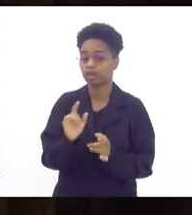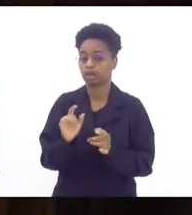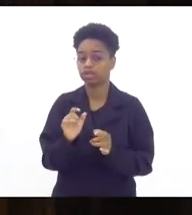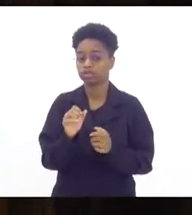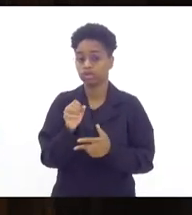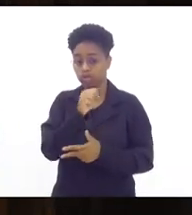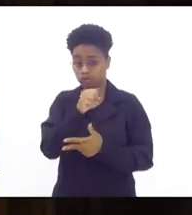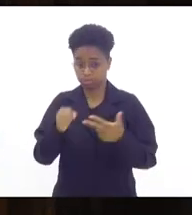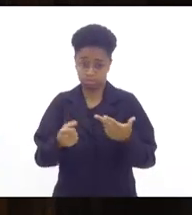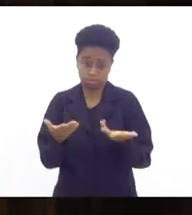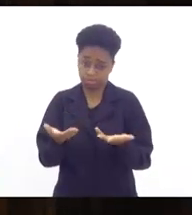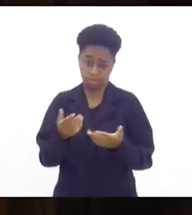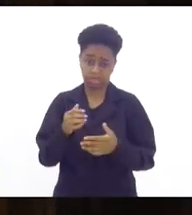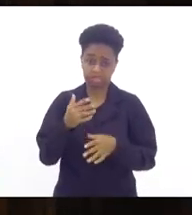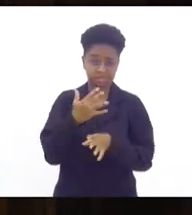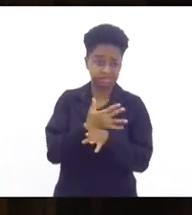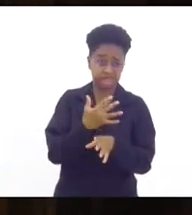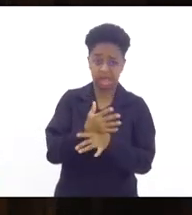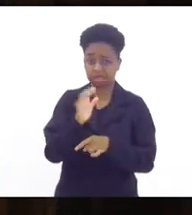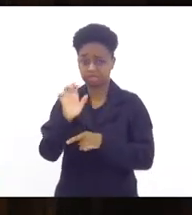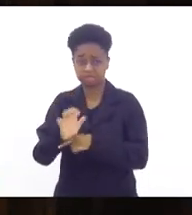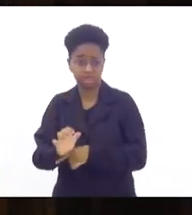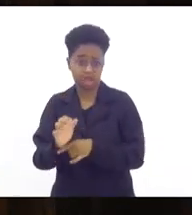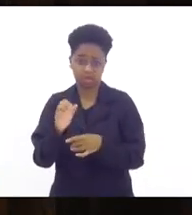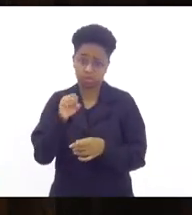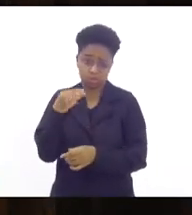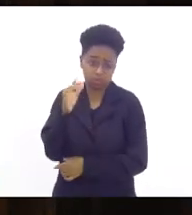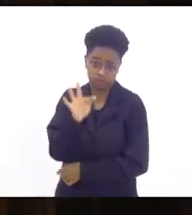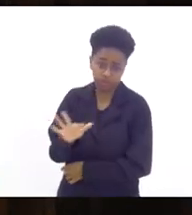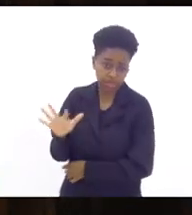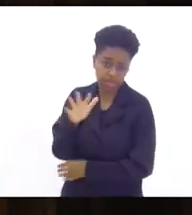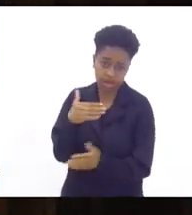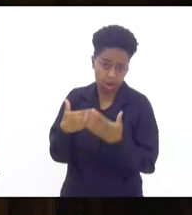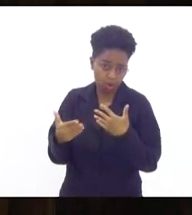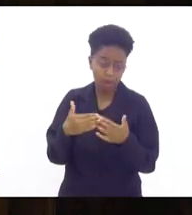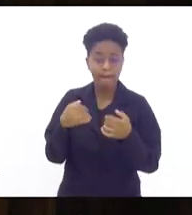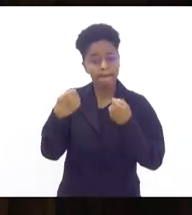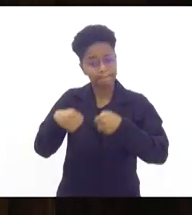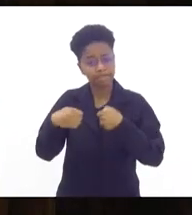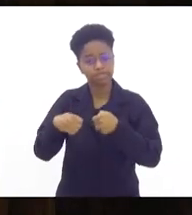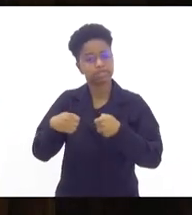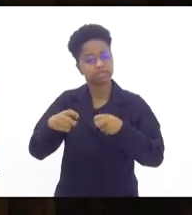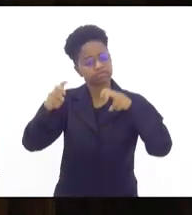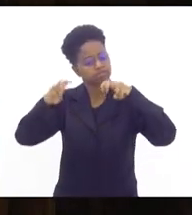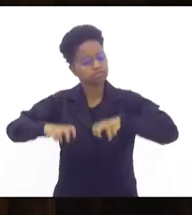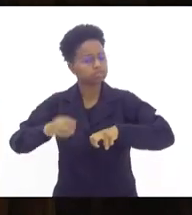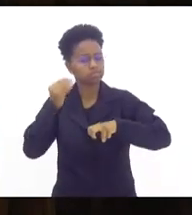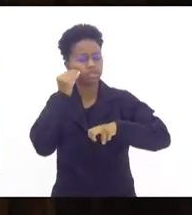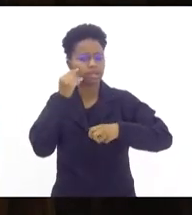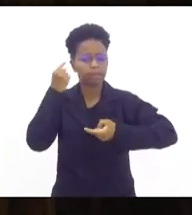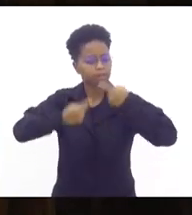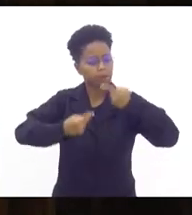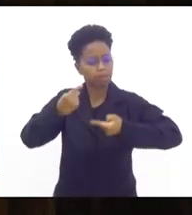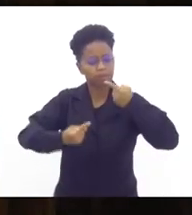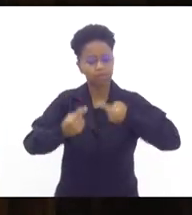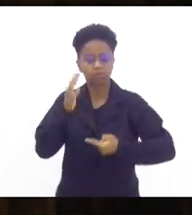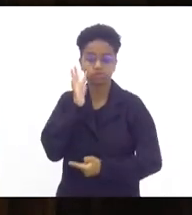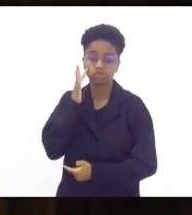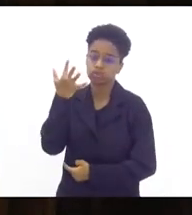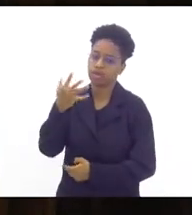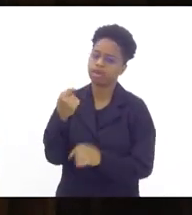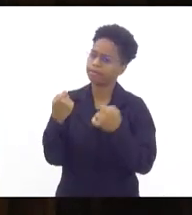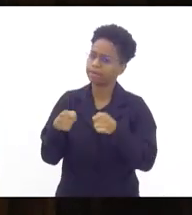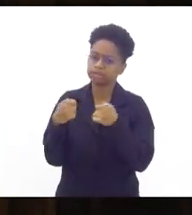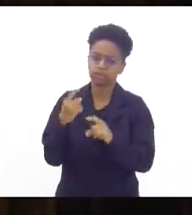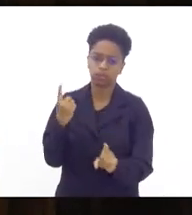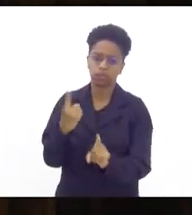público seja ele Municipal ou estadual e até mesmo Federal posso assentar a mesa e buscar uma solução tem que